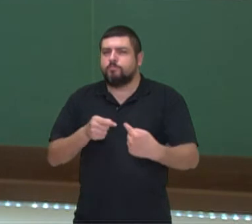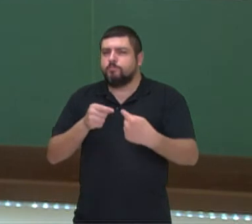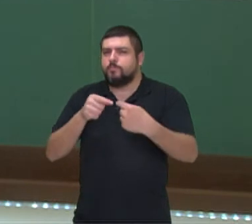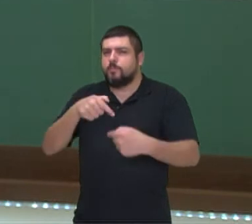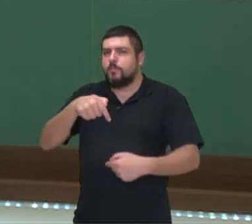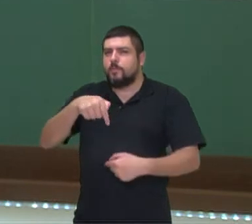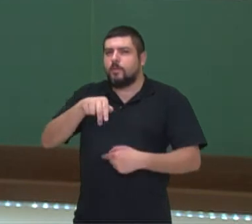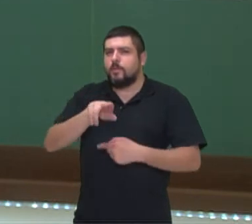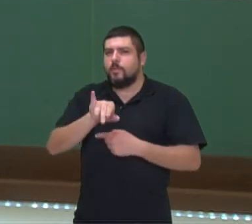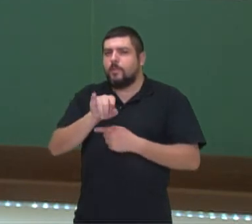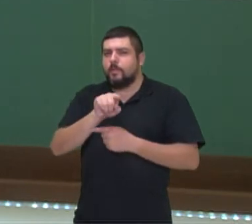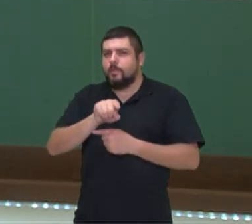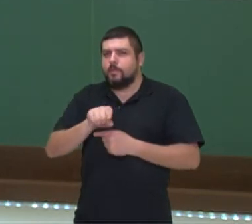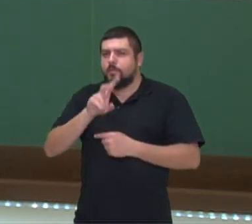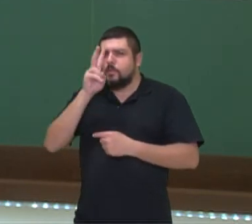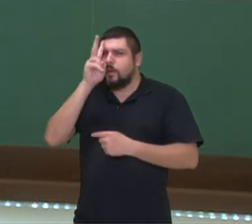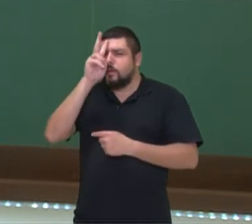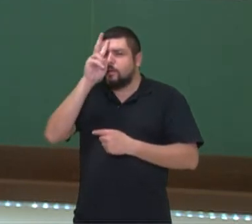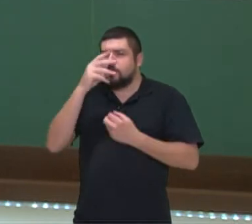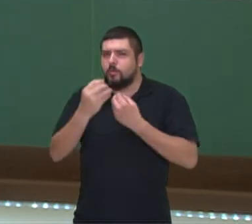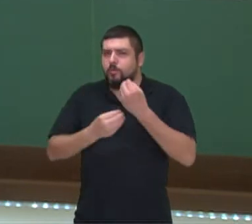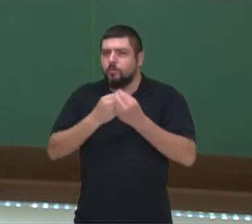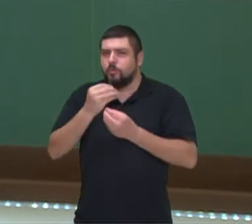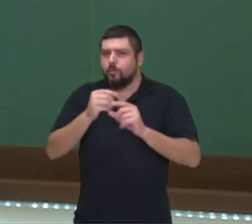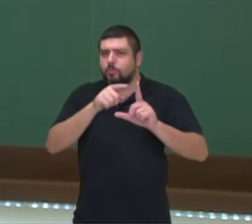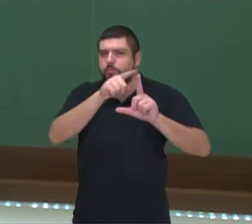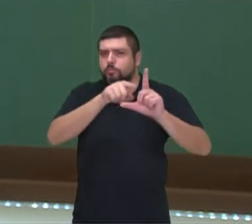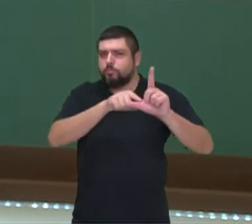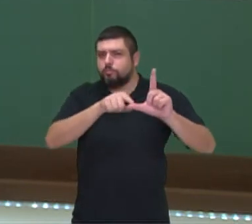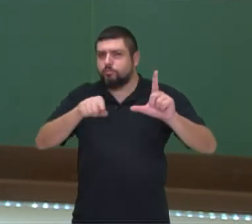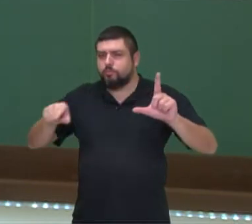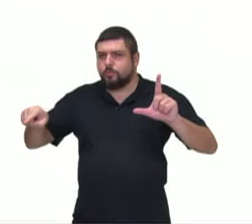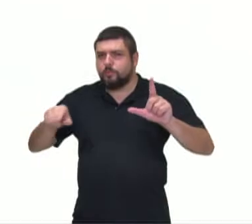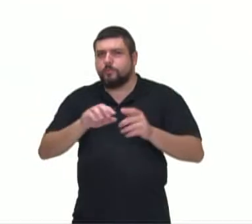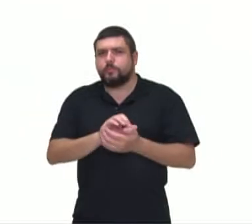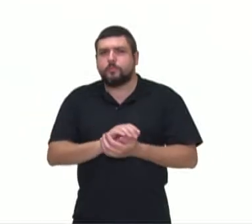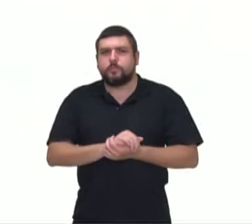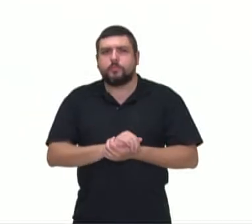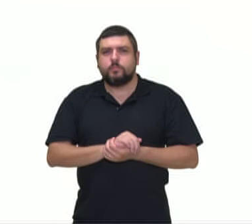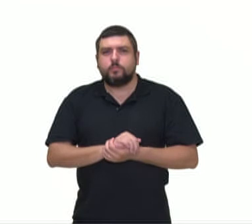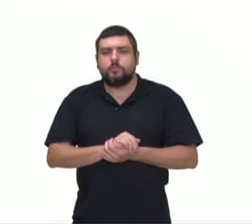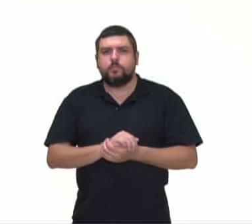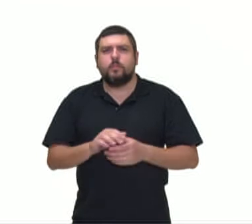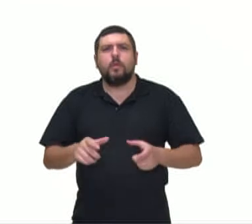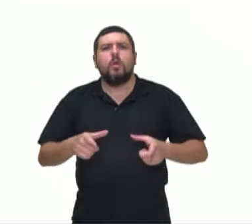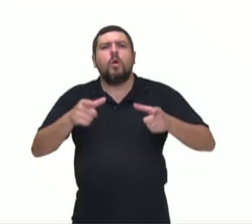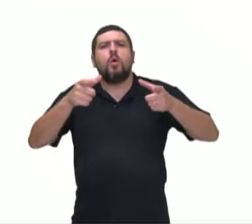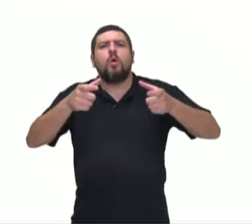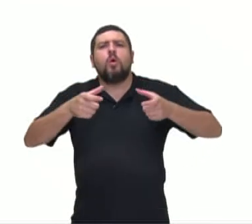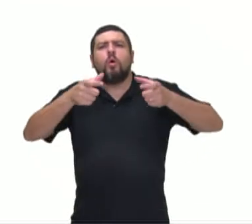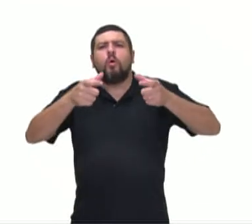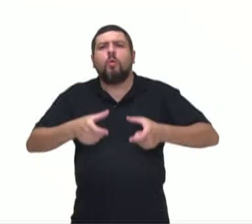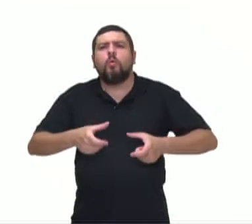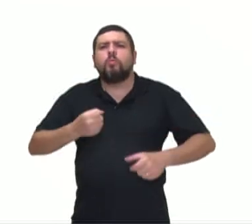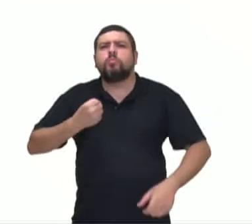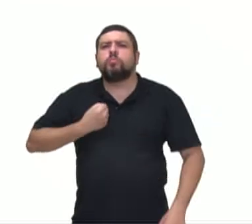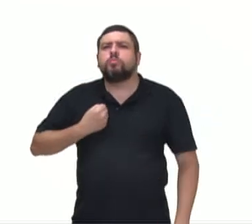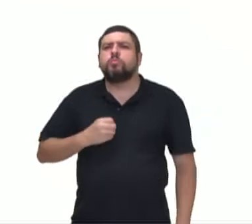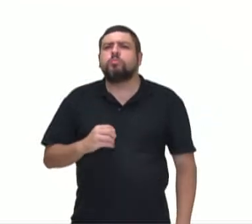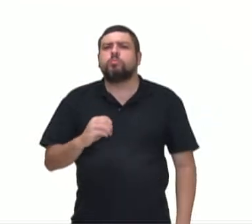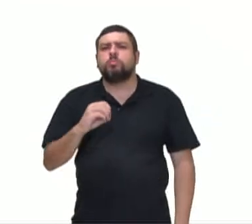relembrar algumas propriedades aí do gráfico, olha só. Então, identifique o ponto zero da função neste